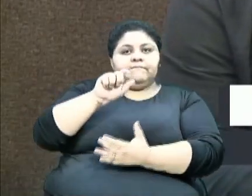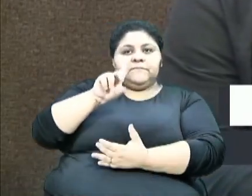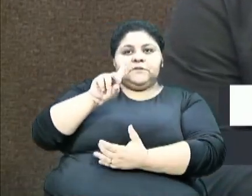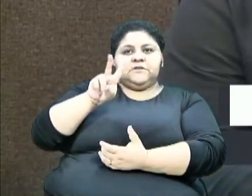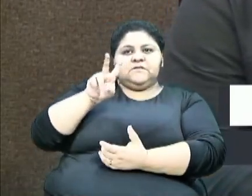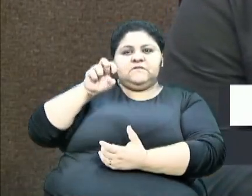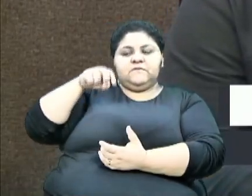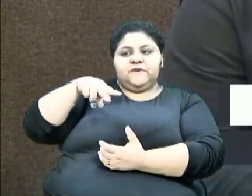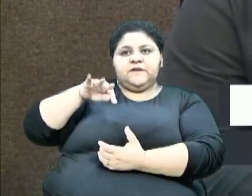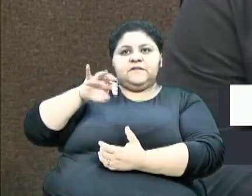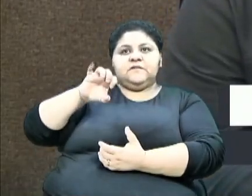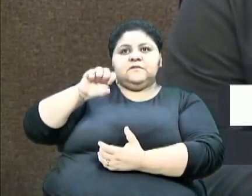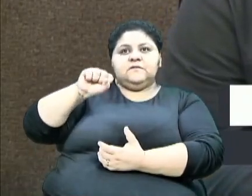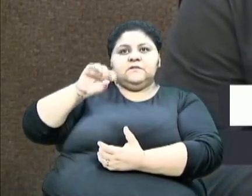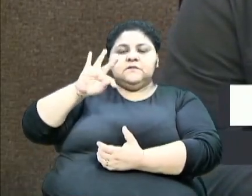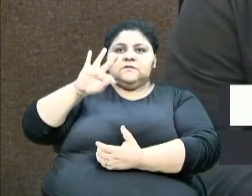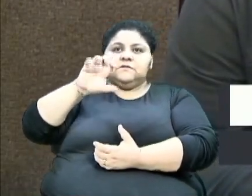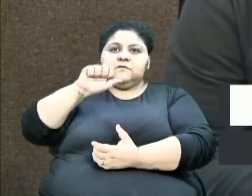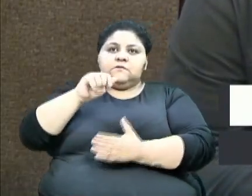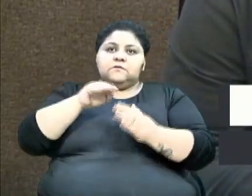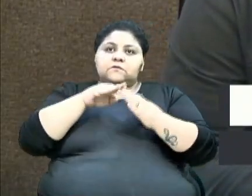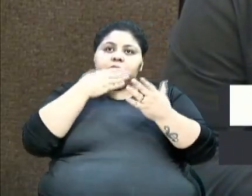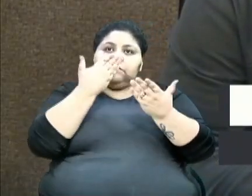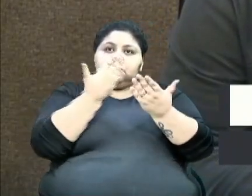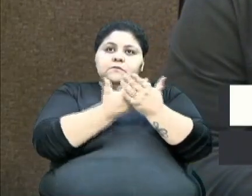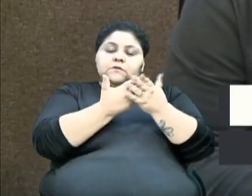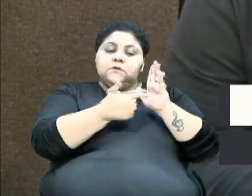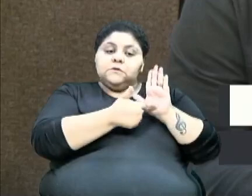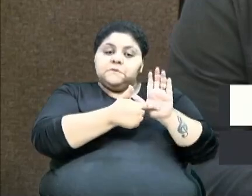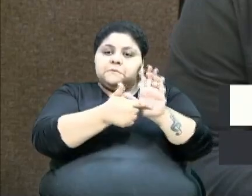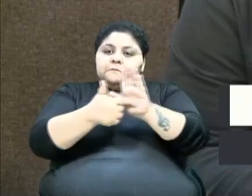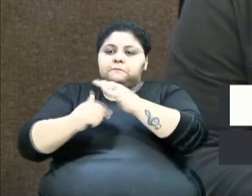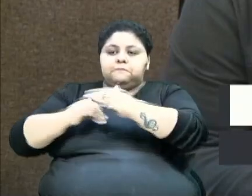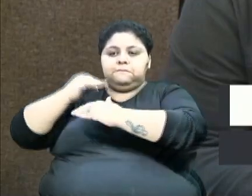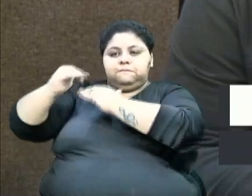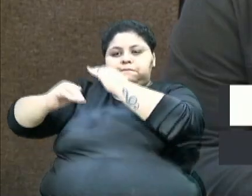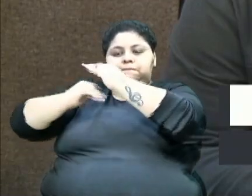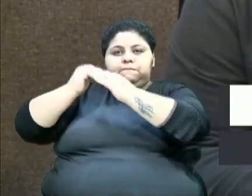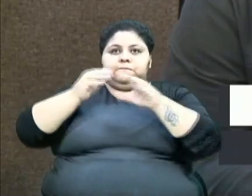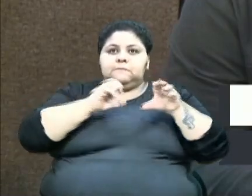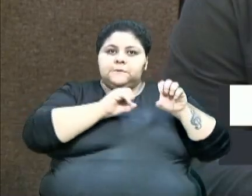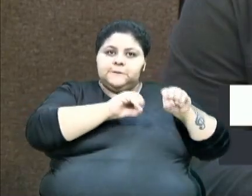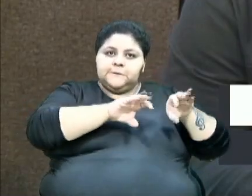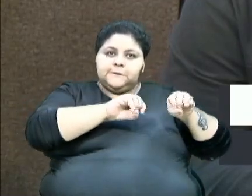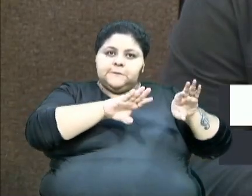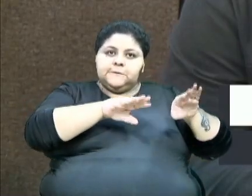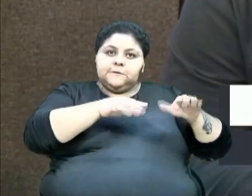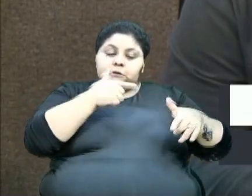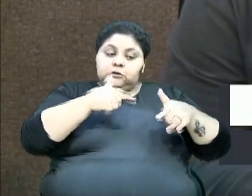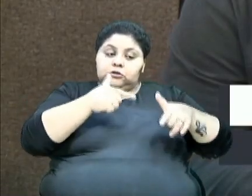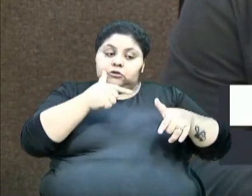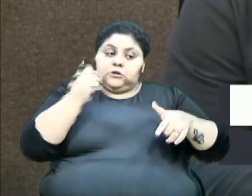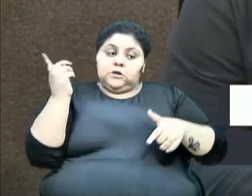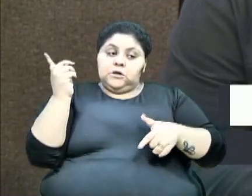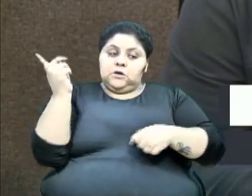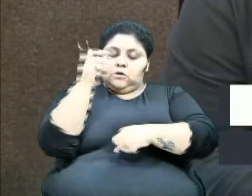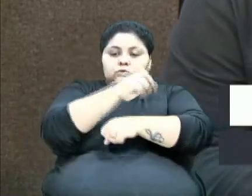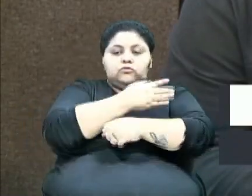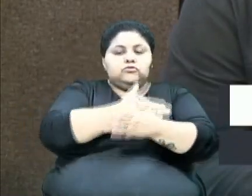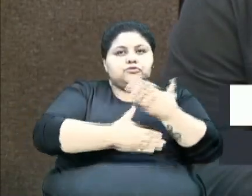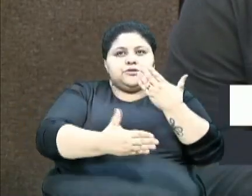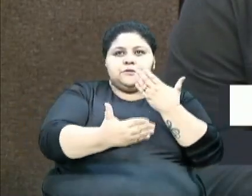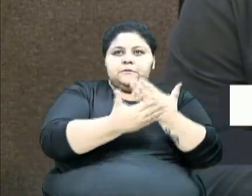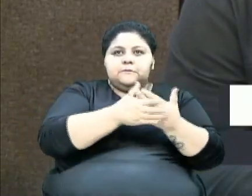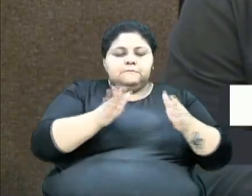Caxias do Sul, uma escola que enfatiza o processo educativo de forma integral, que incentiva a interação entre teoria e